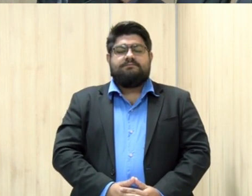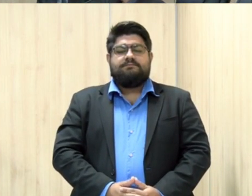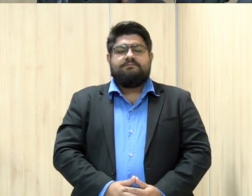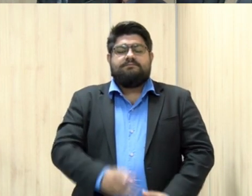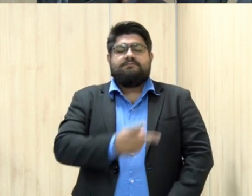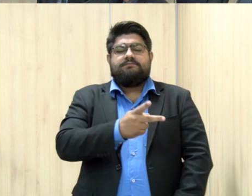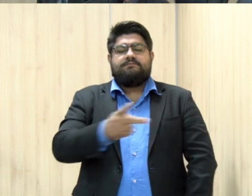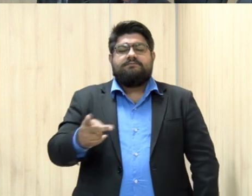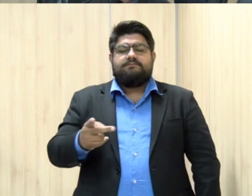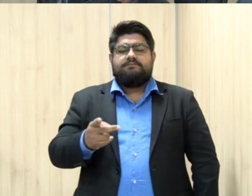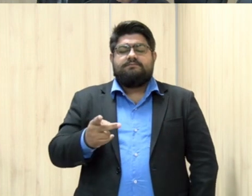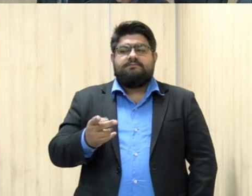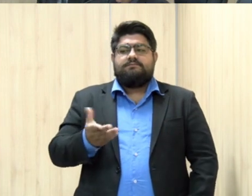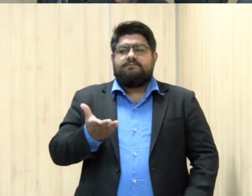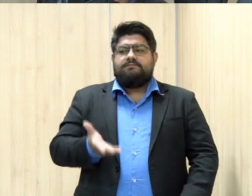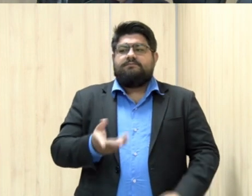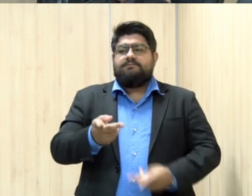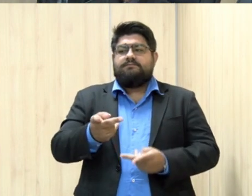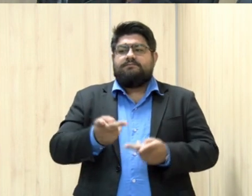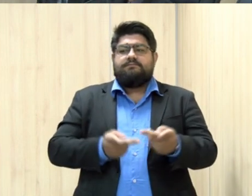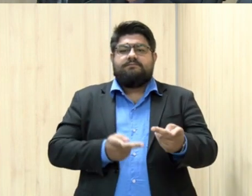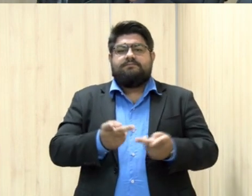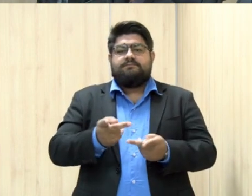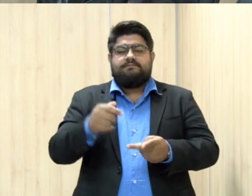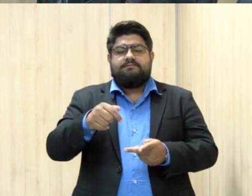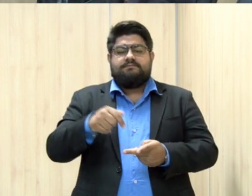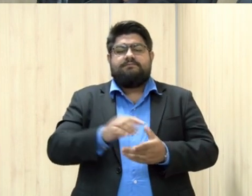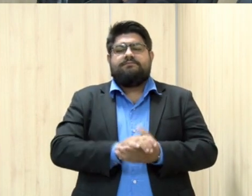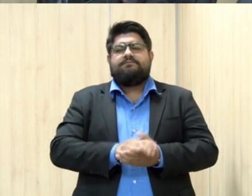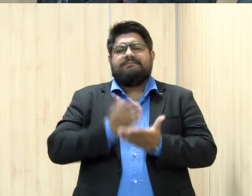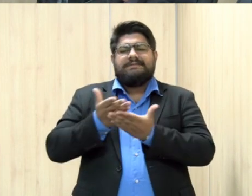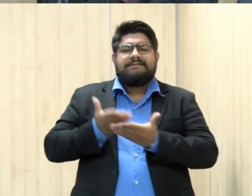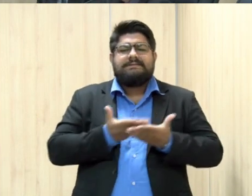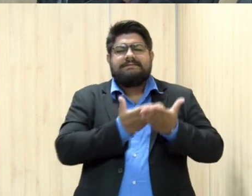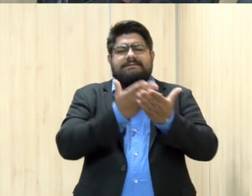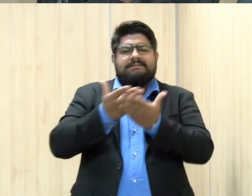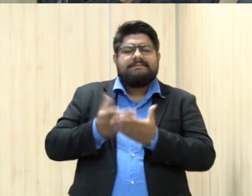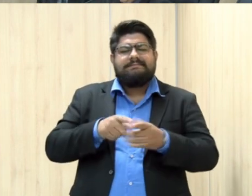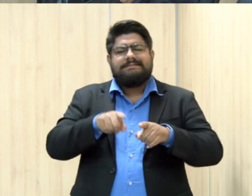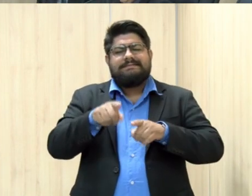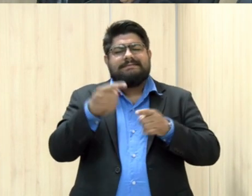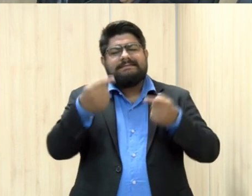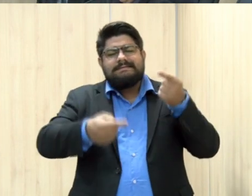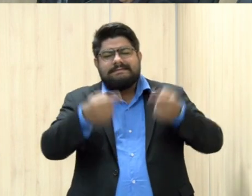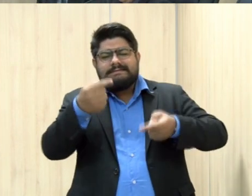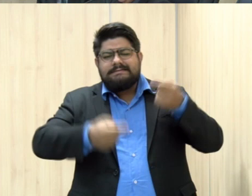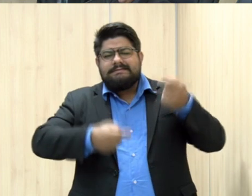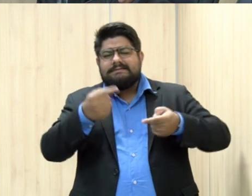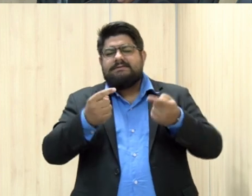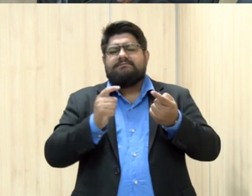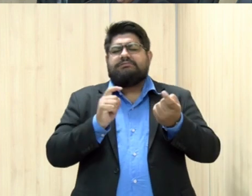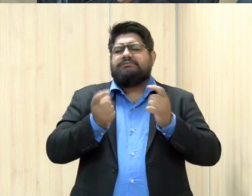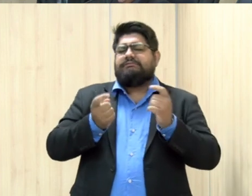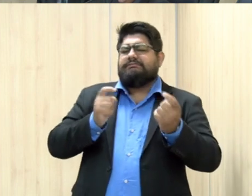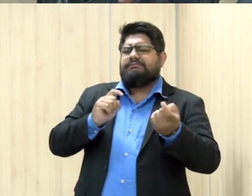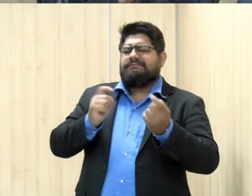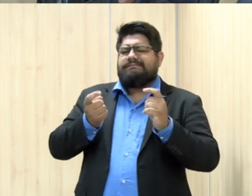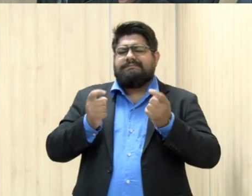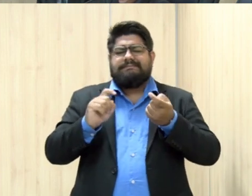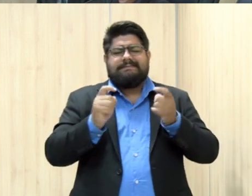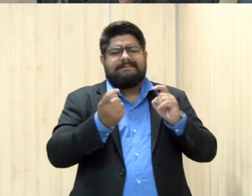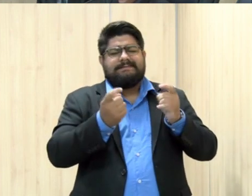Presidente esse esse projeto ele foi amplamente debatido também né mas